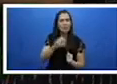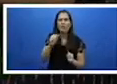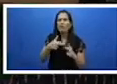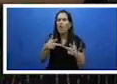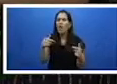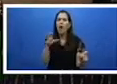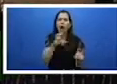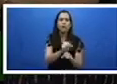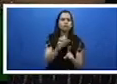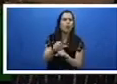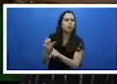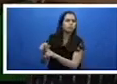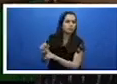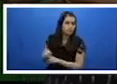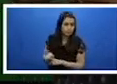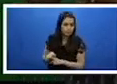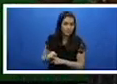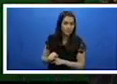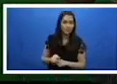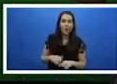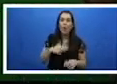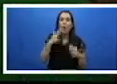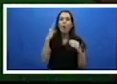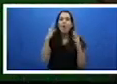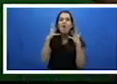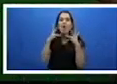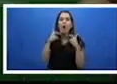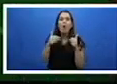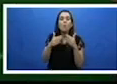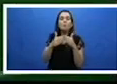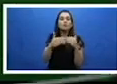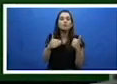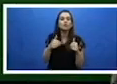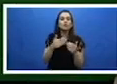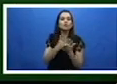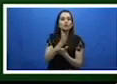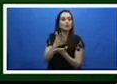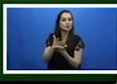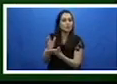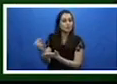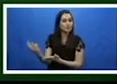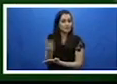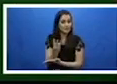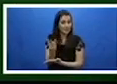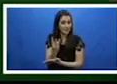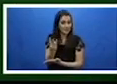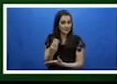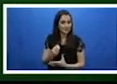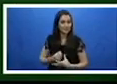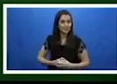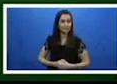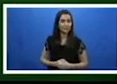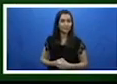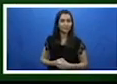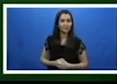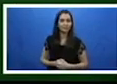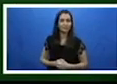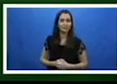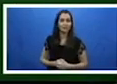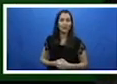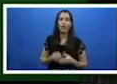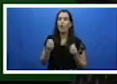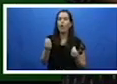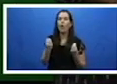presas. O leão pediu ao burro que dividisse a caça entre os 3. Como que ficaria se nós fôssemos fazer essas